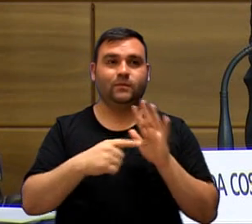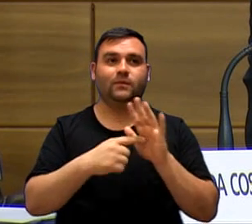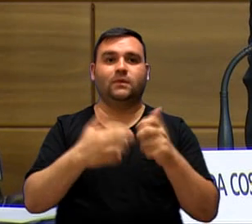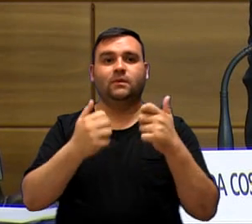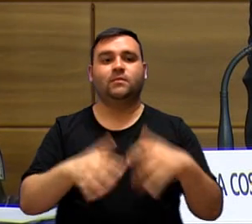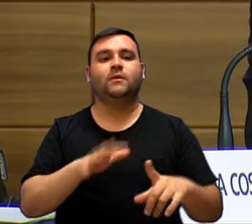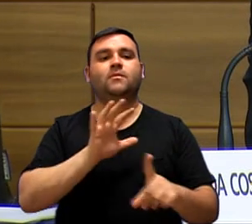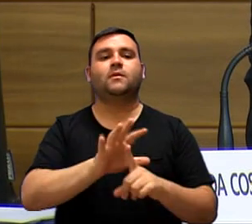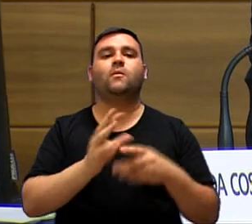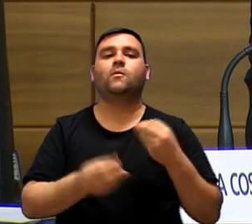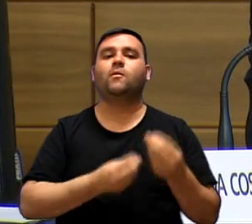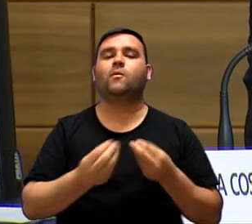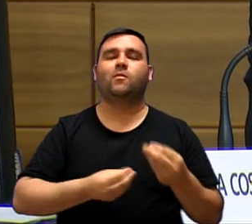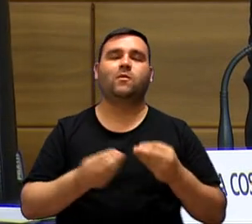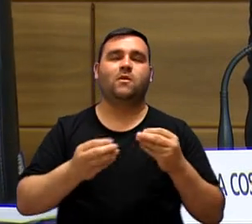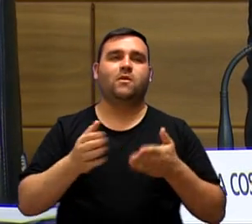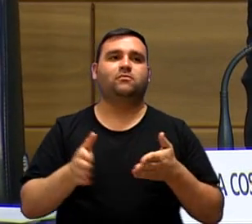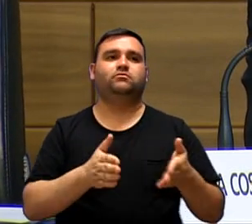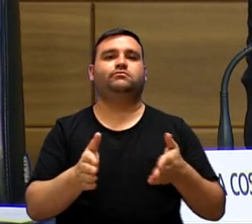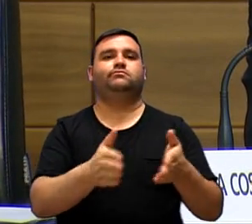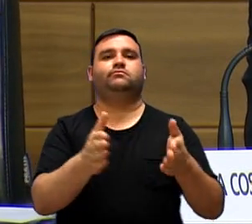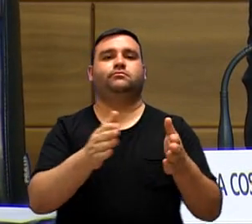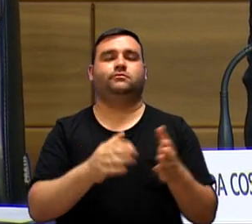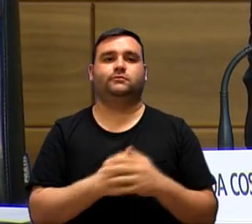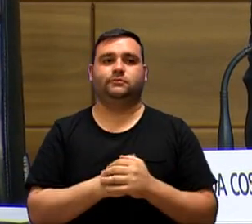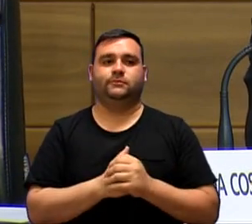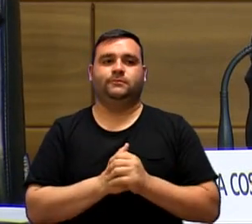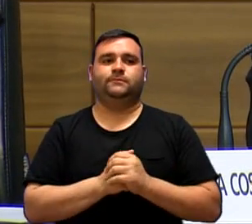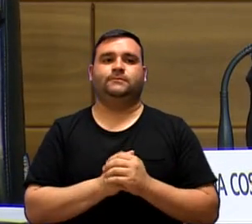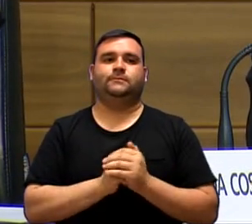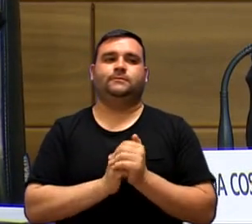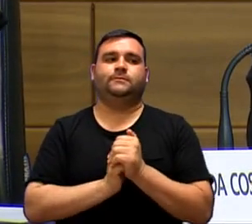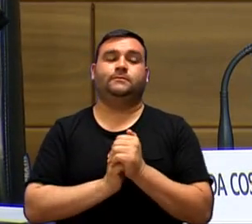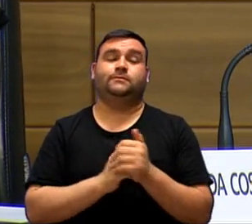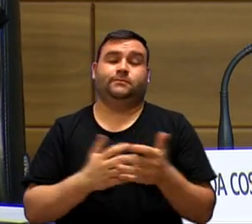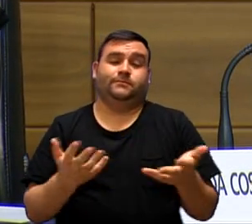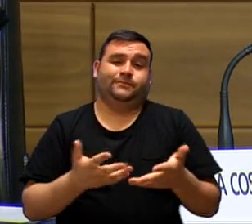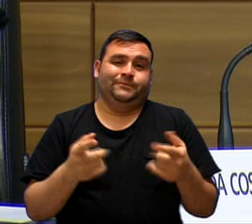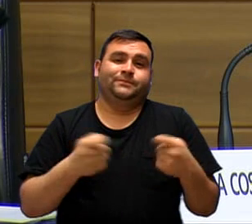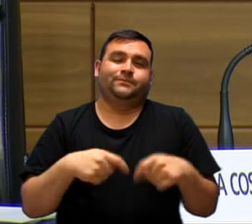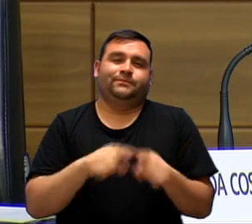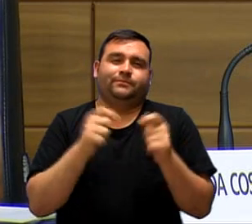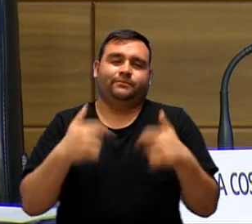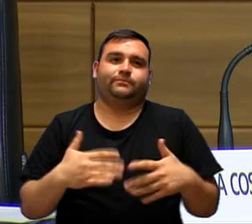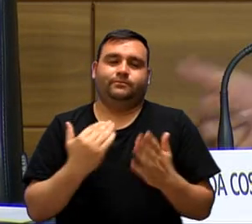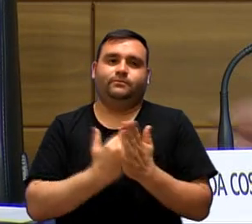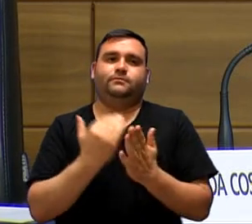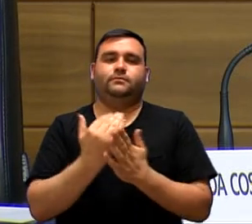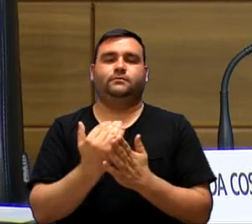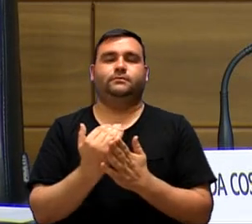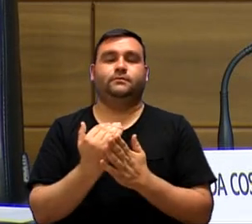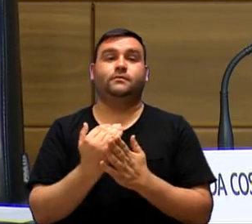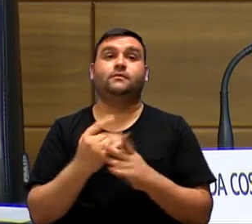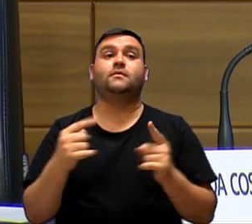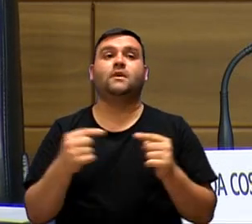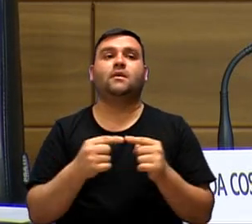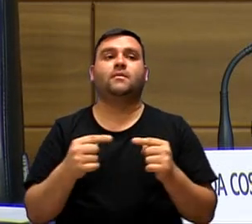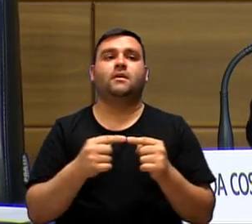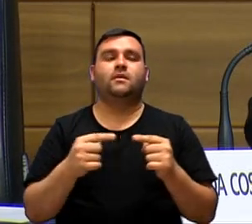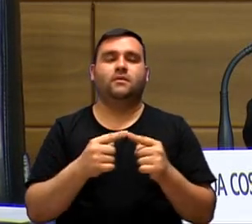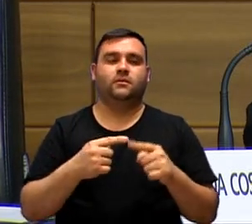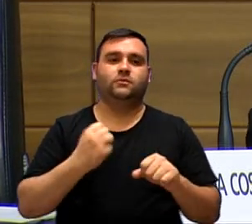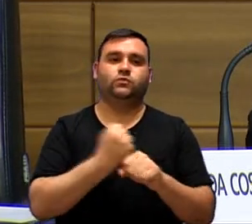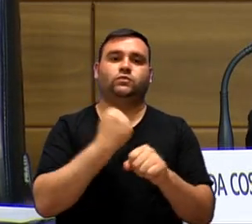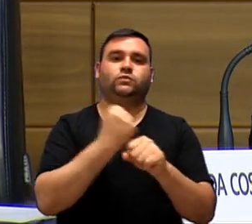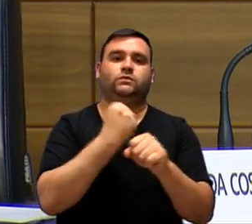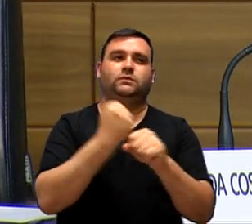impacto sobre o trânsito nessas obras. Então, acho que a Elaine pode comentar com vocês a respeito das